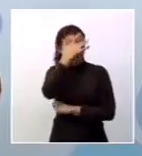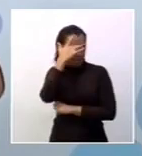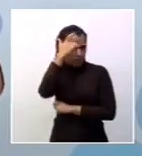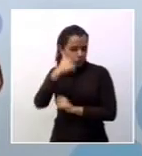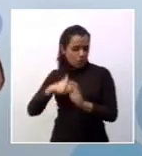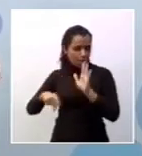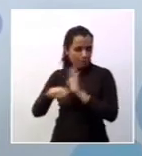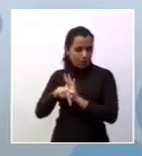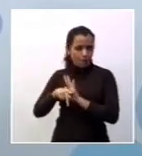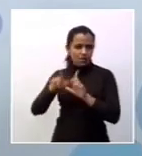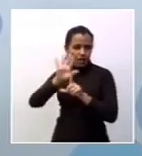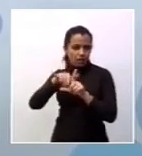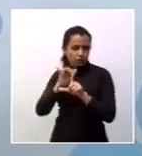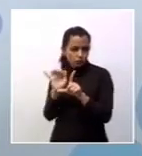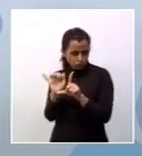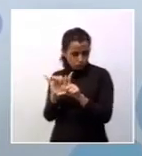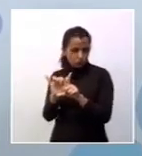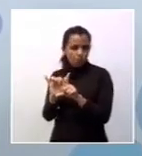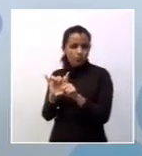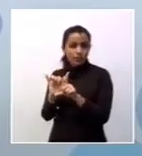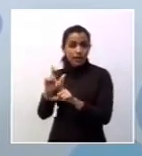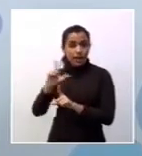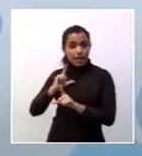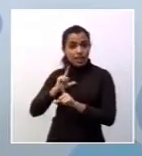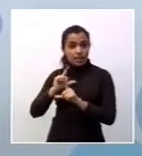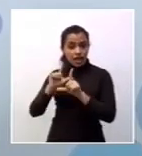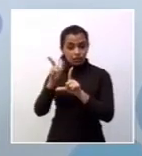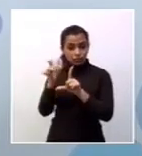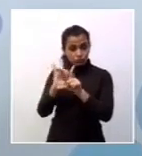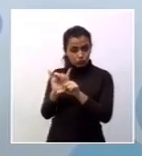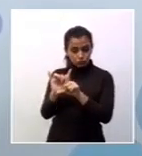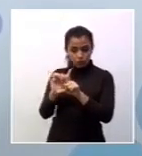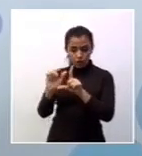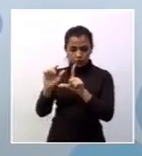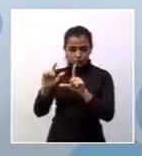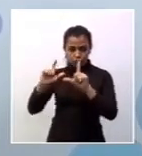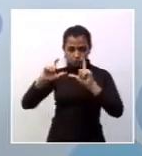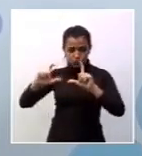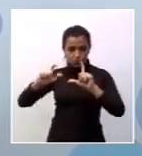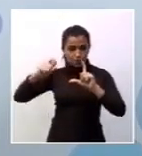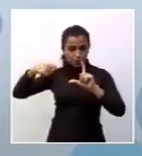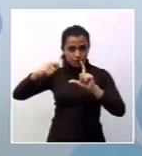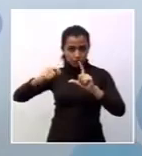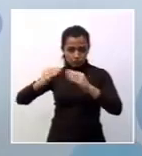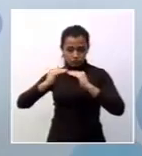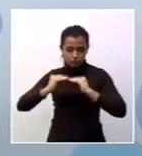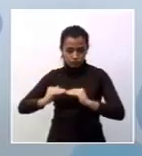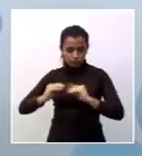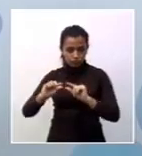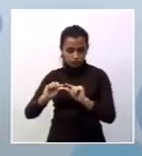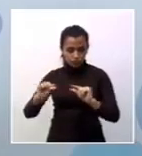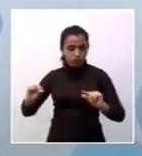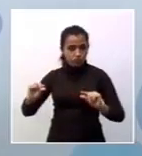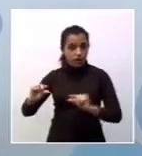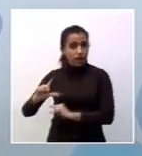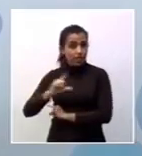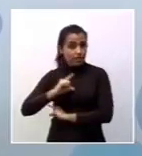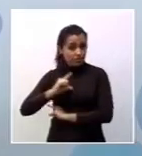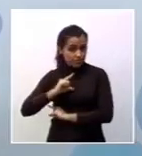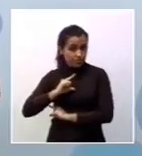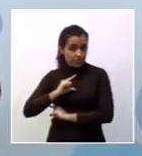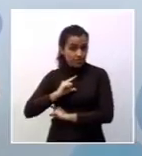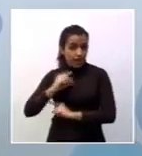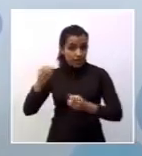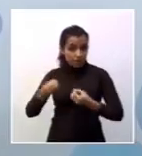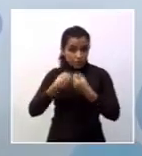normalmente ele coloca, por exemplo, na caixa de descrição do vídeo, da onde essas informações foram tiradas. E muitas vezes eles mesmos deixam claro se é uma opinião